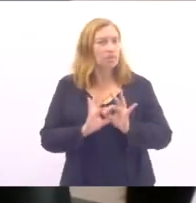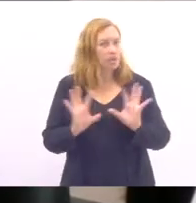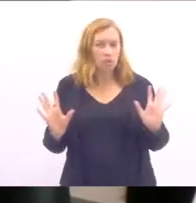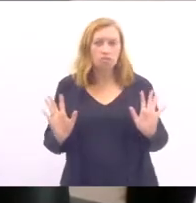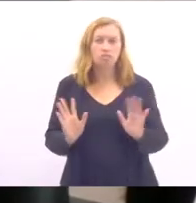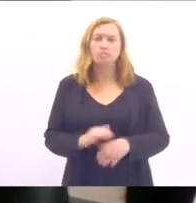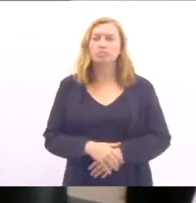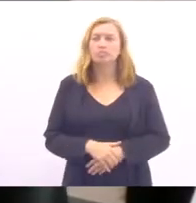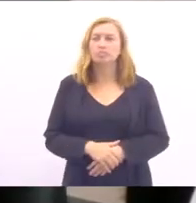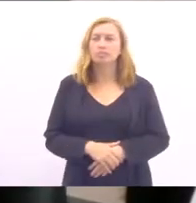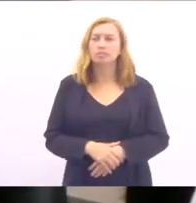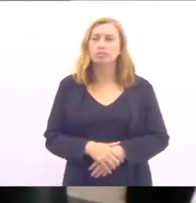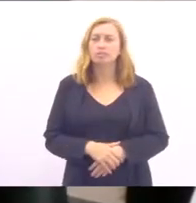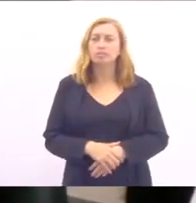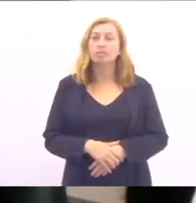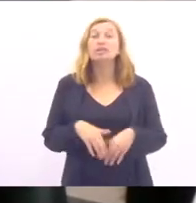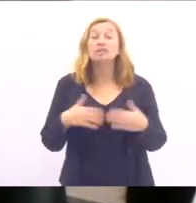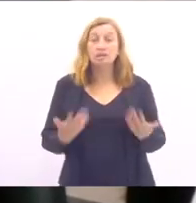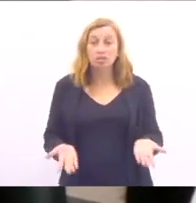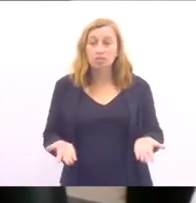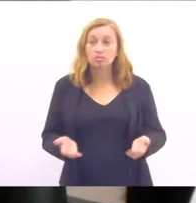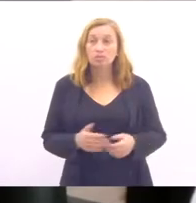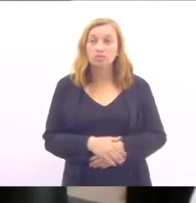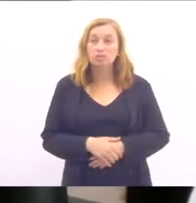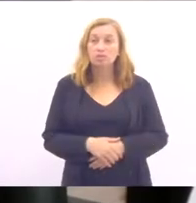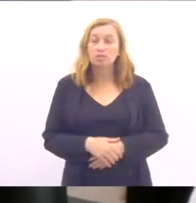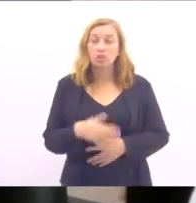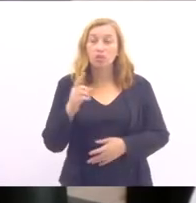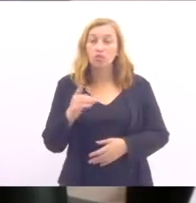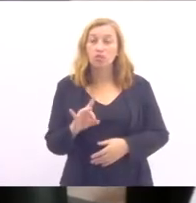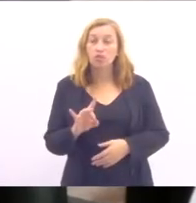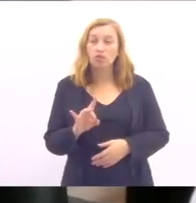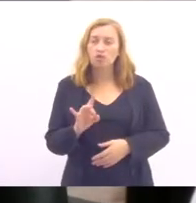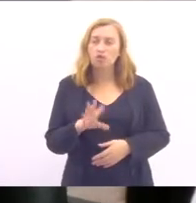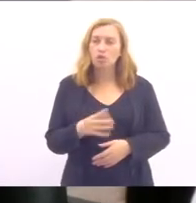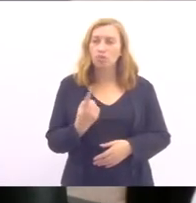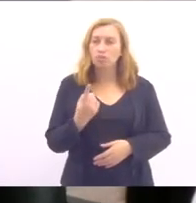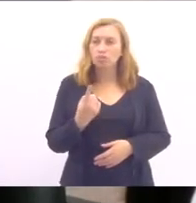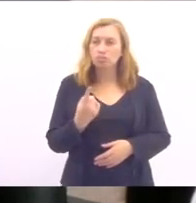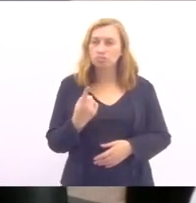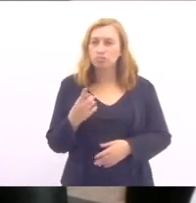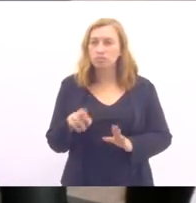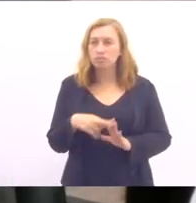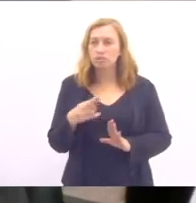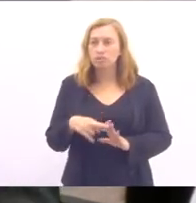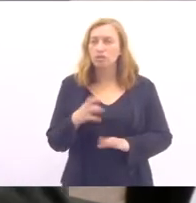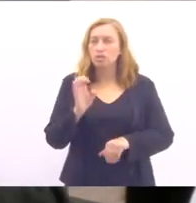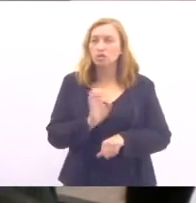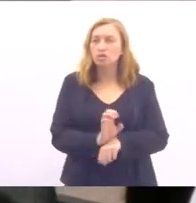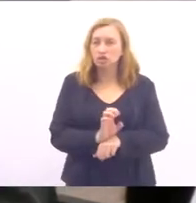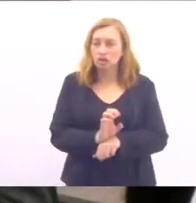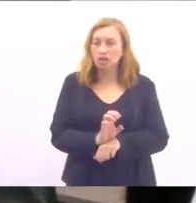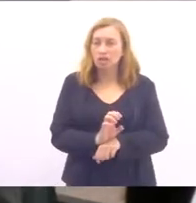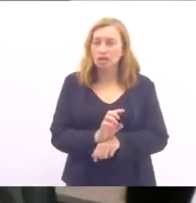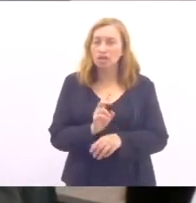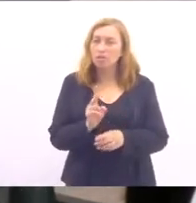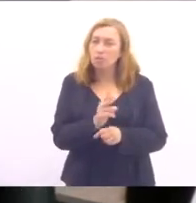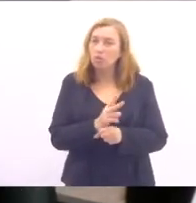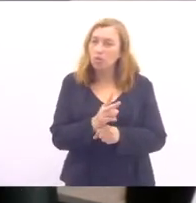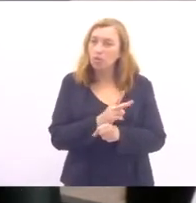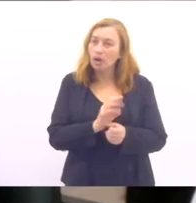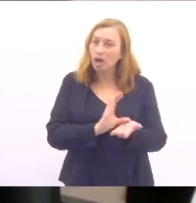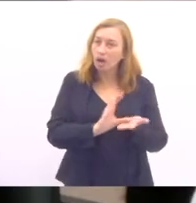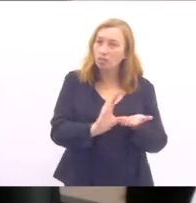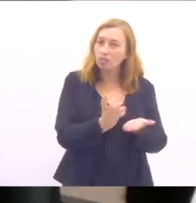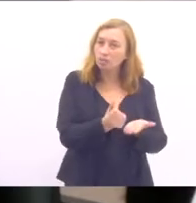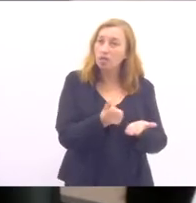parecer. Então, eu só vejo uma solução. Ele não disse que tem que pagar. O Estado tem que buscar uma fonte de recurso para